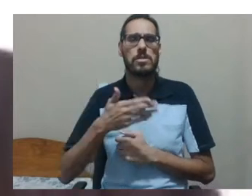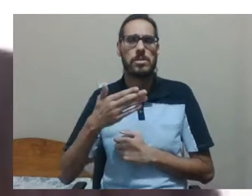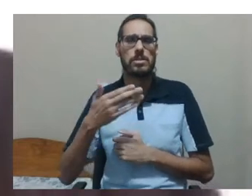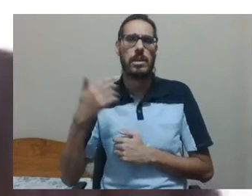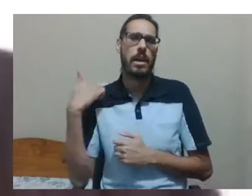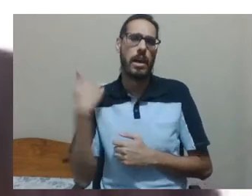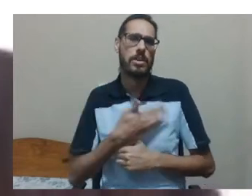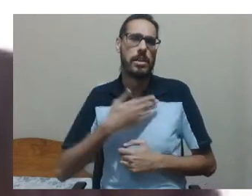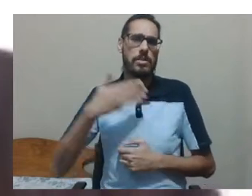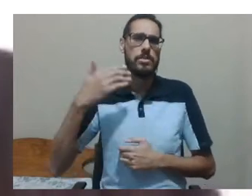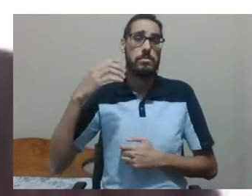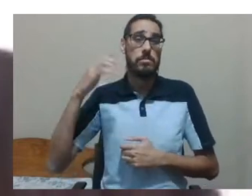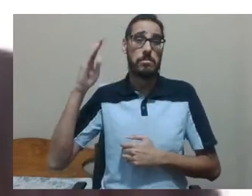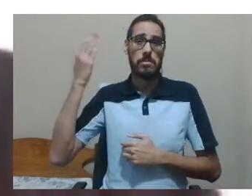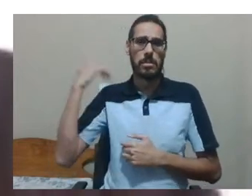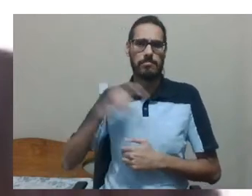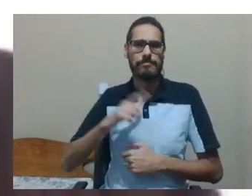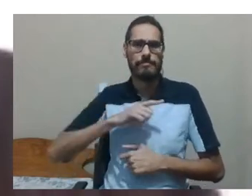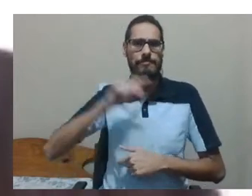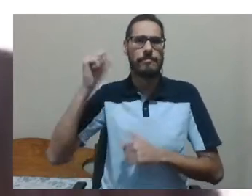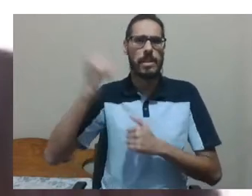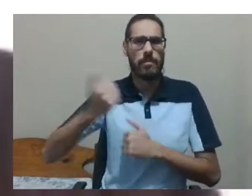muitas avaliações, certamente